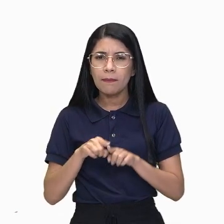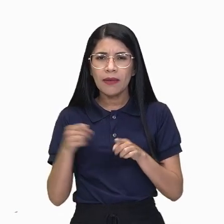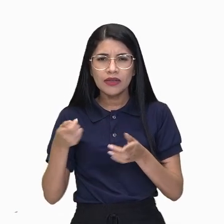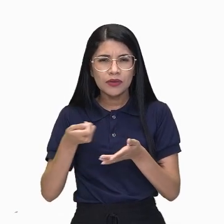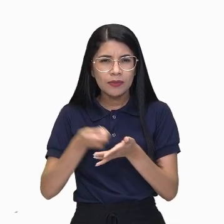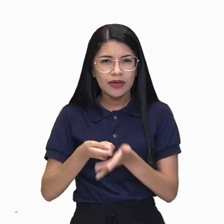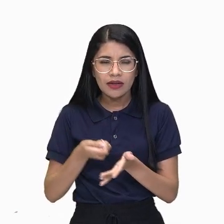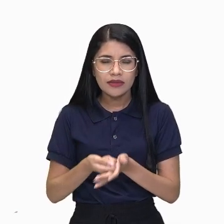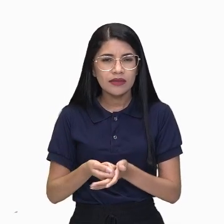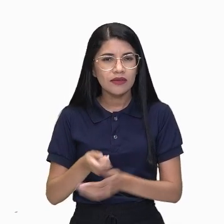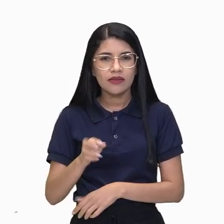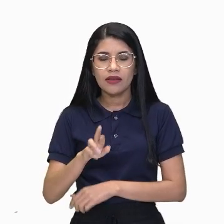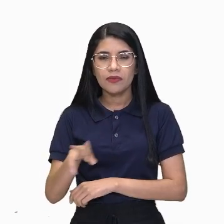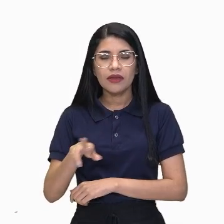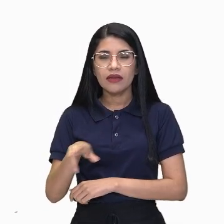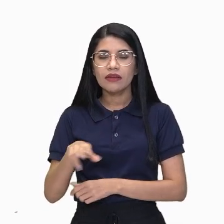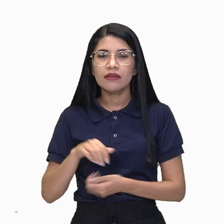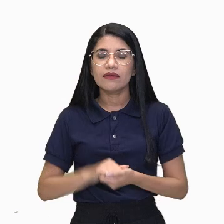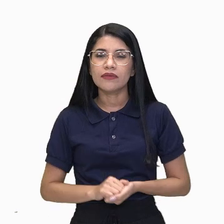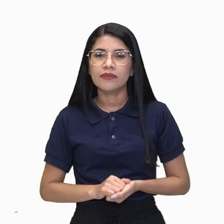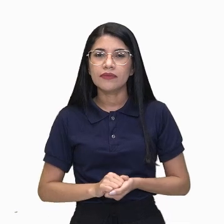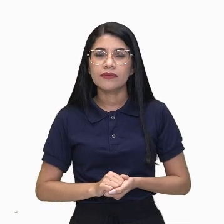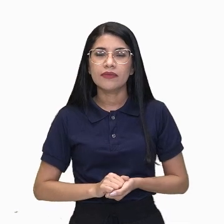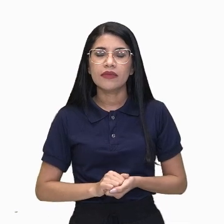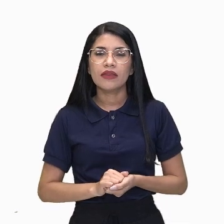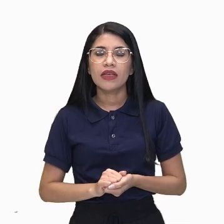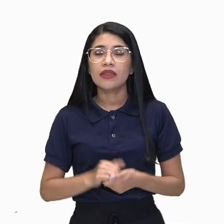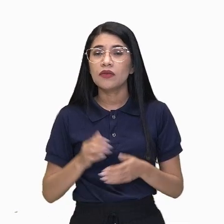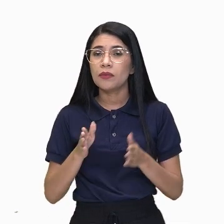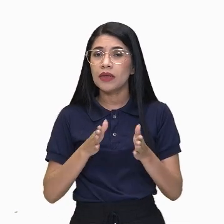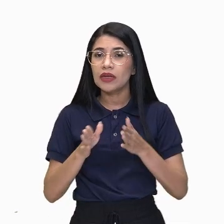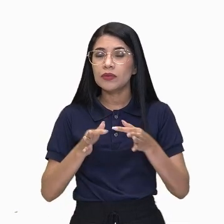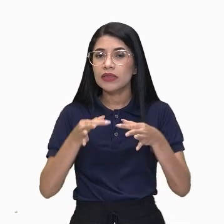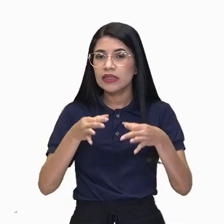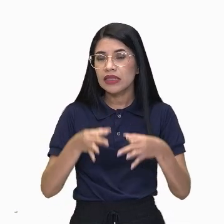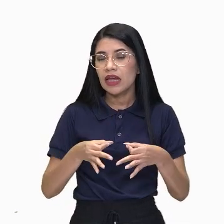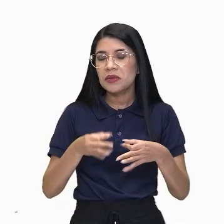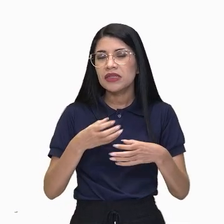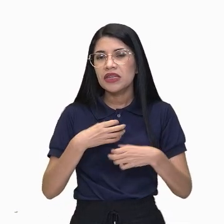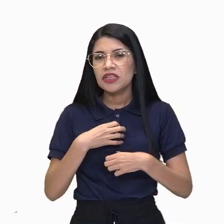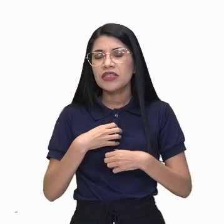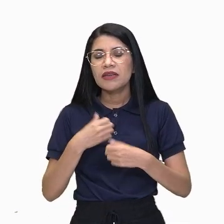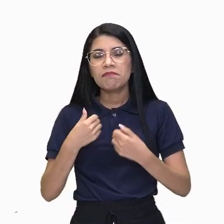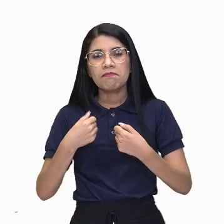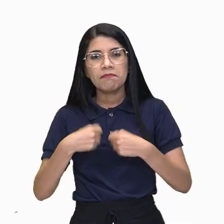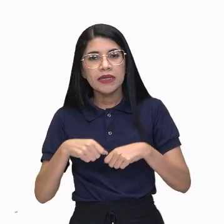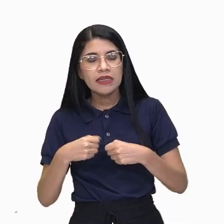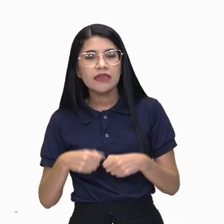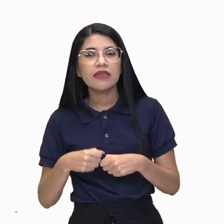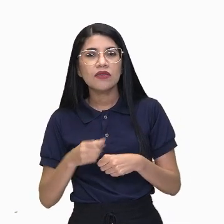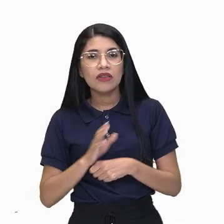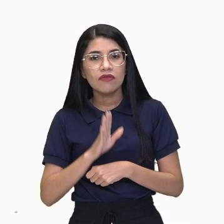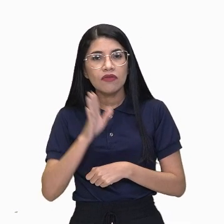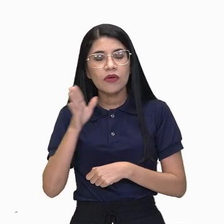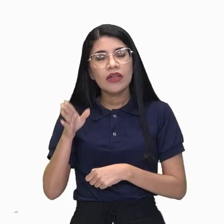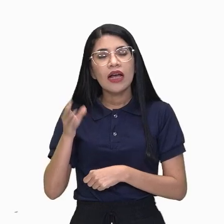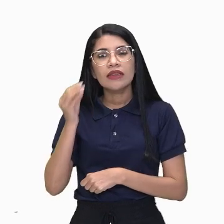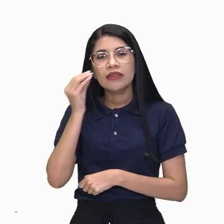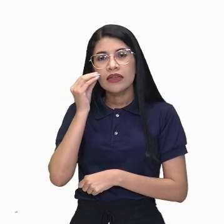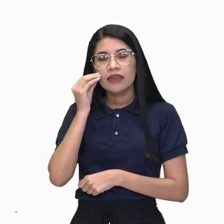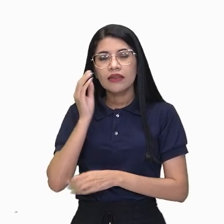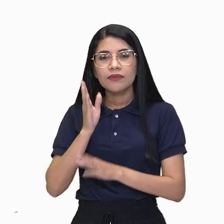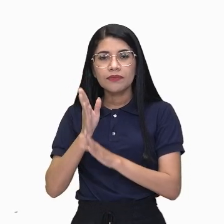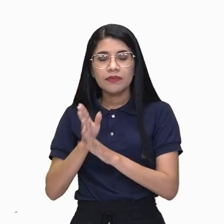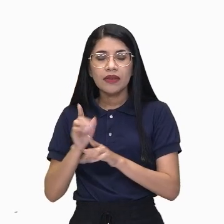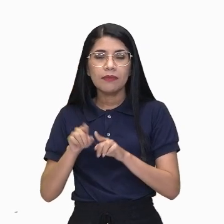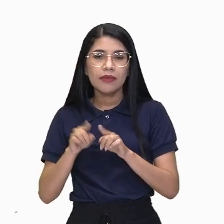exigência, né? No momento adequado, no momento que eles sentirem a necessidade, eles vão buscar, sem deixar de ser o que